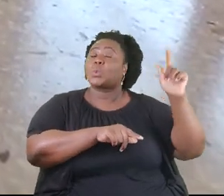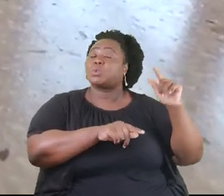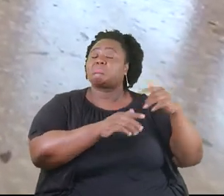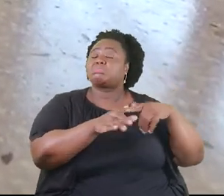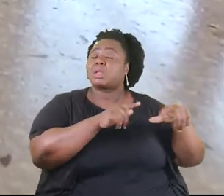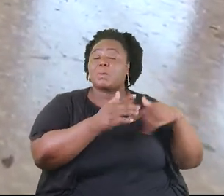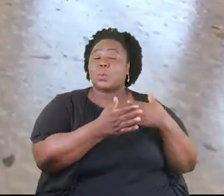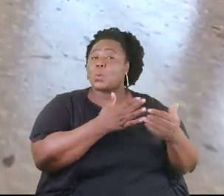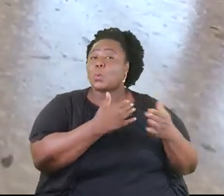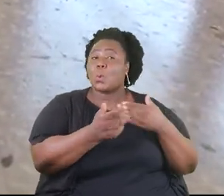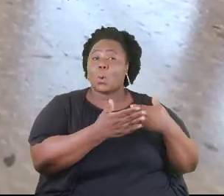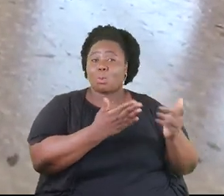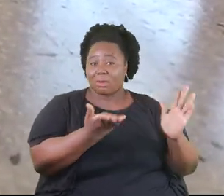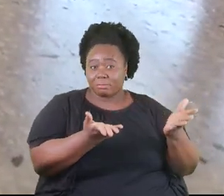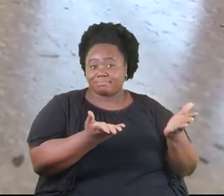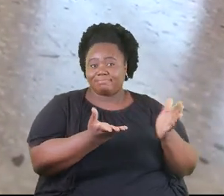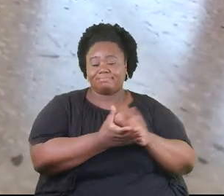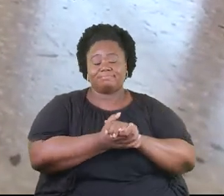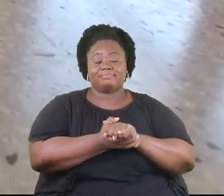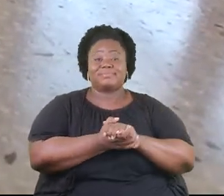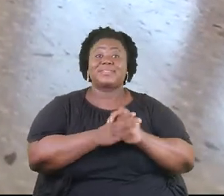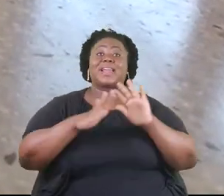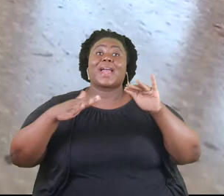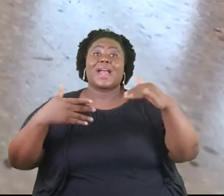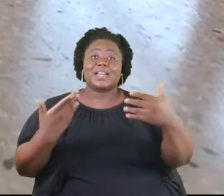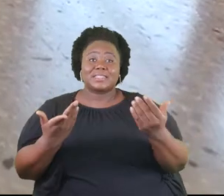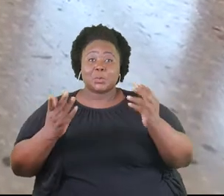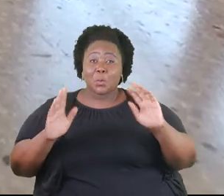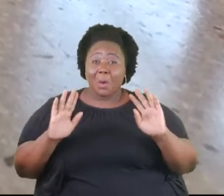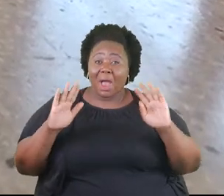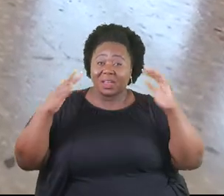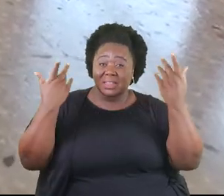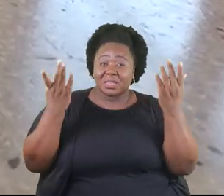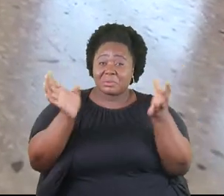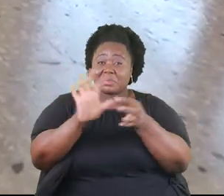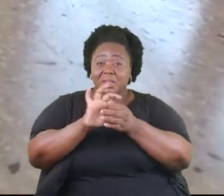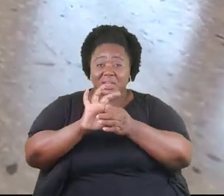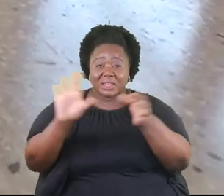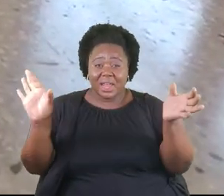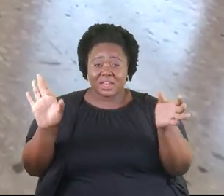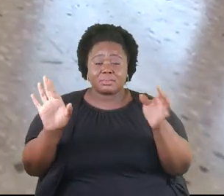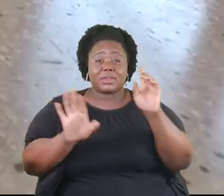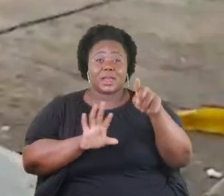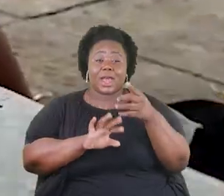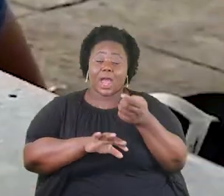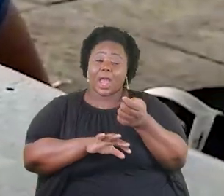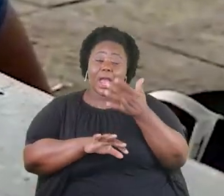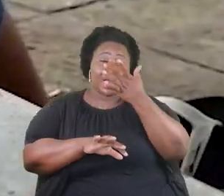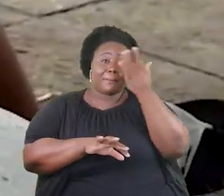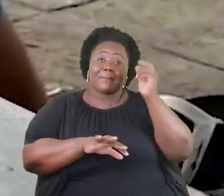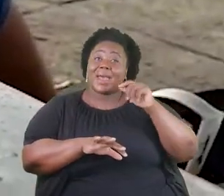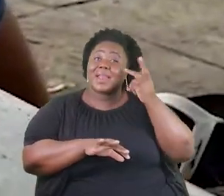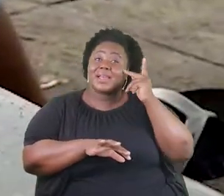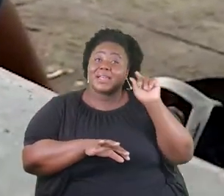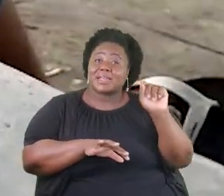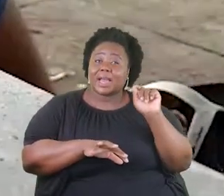da esquina. Assim, as comemorações de uma independência são para quem?